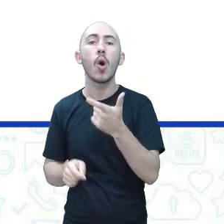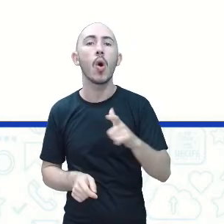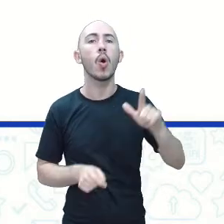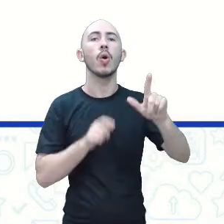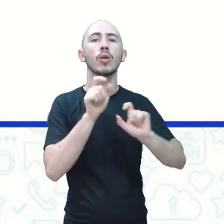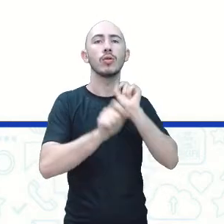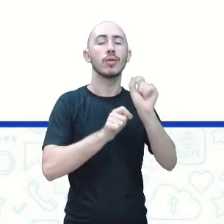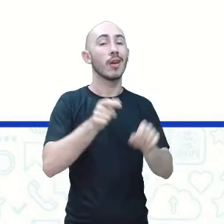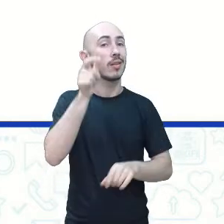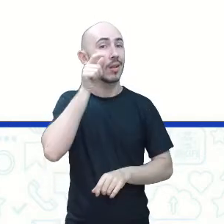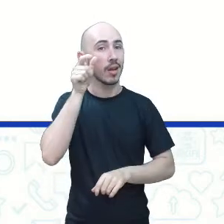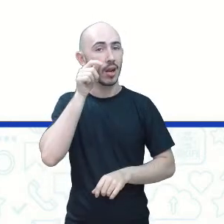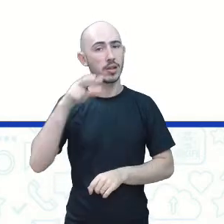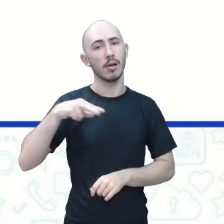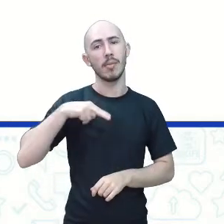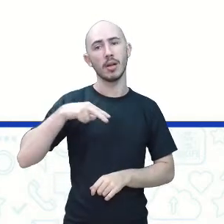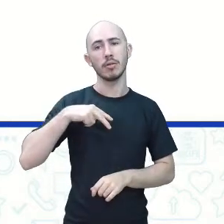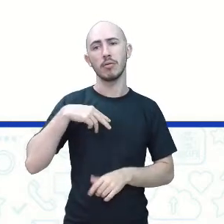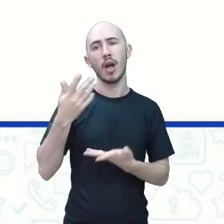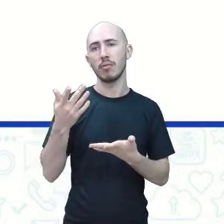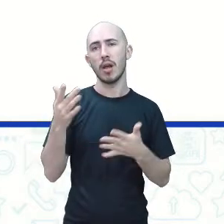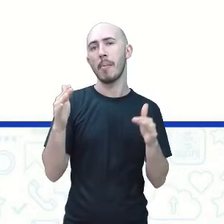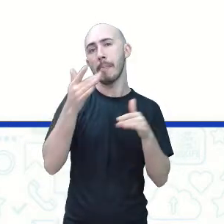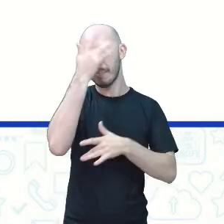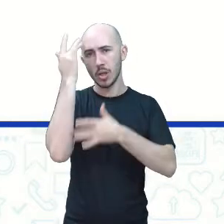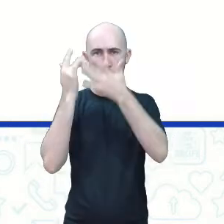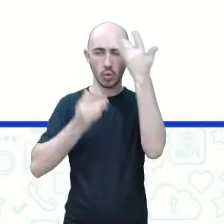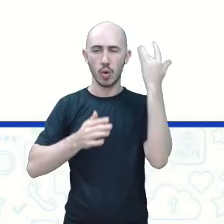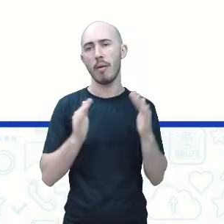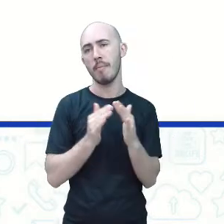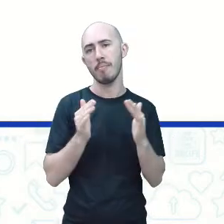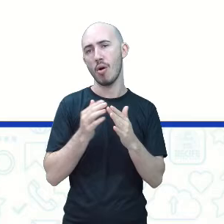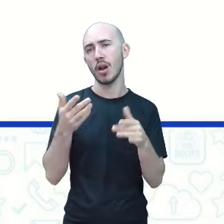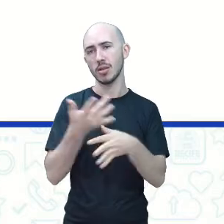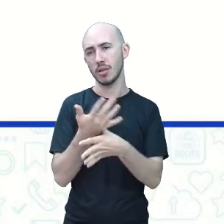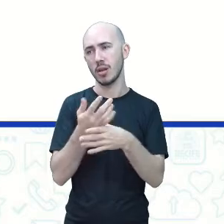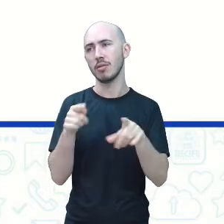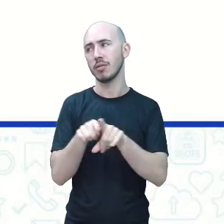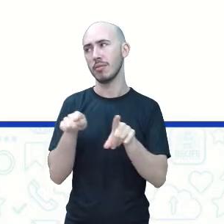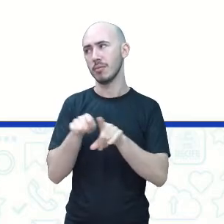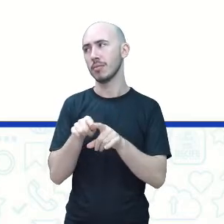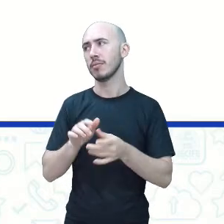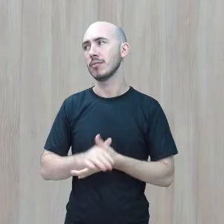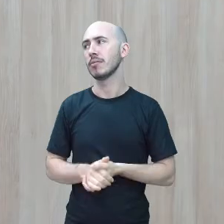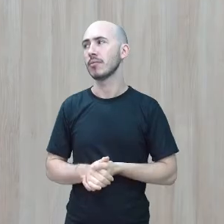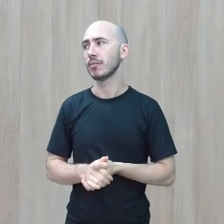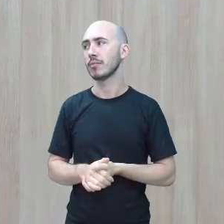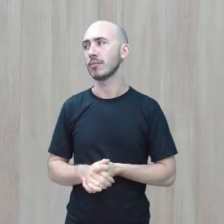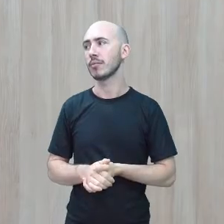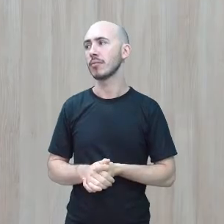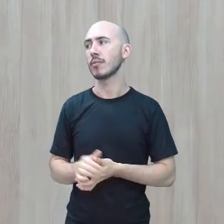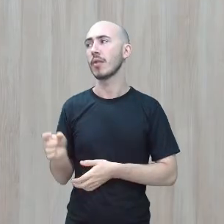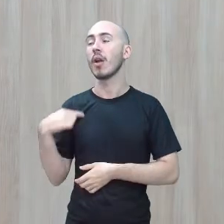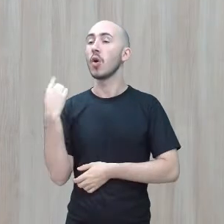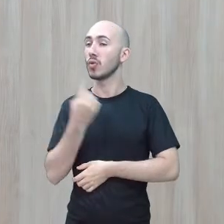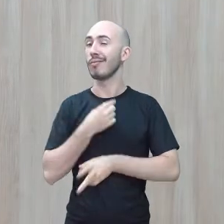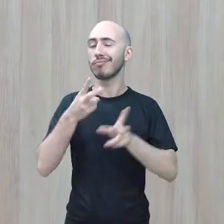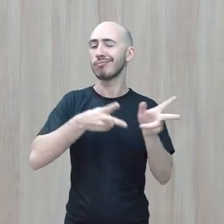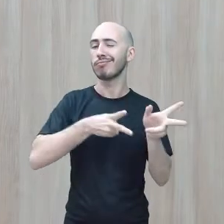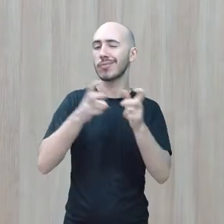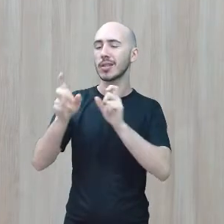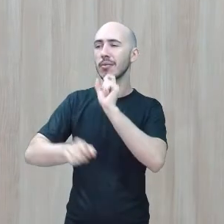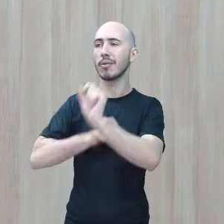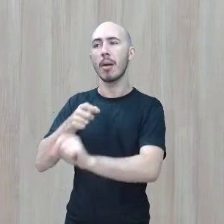interesse particular dos seus moradores, né, que também tem essa questão. Então, a gente vê como é